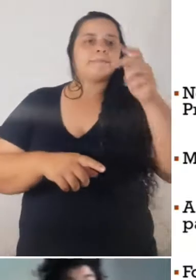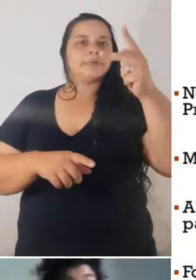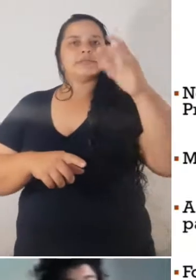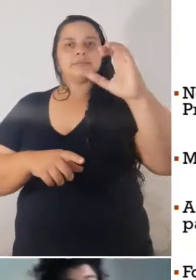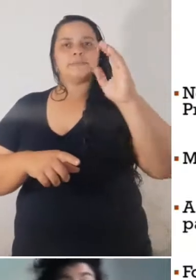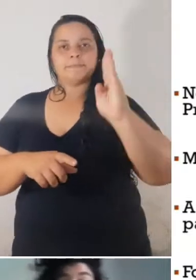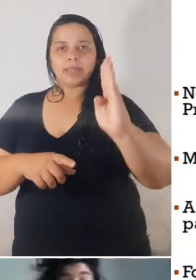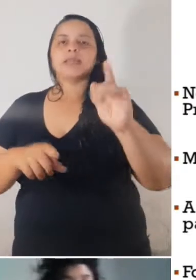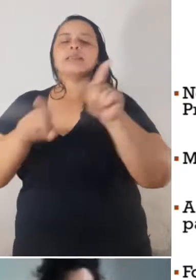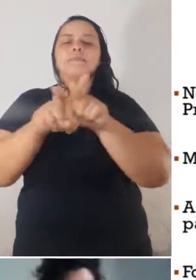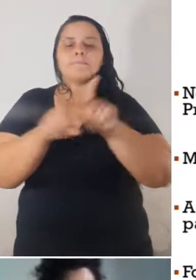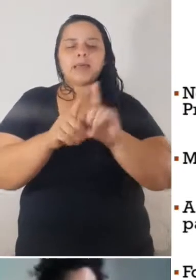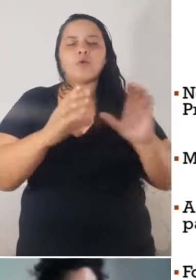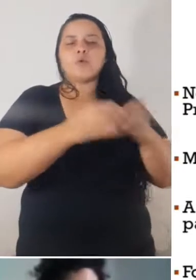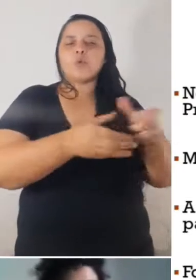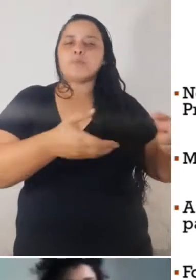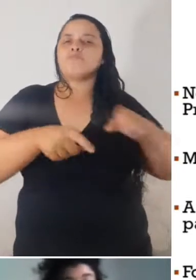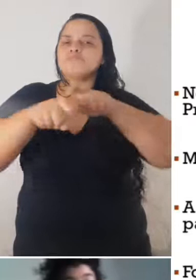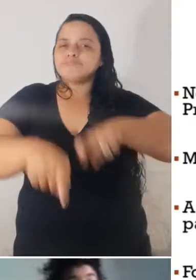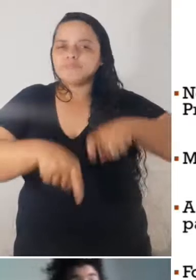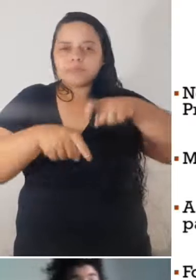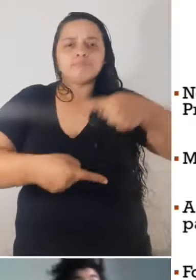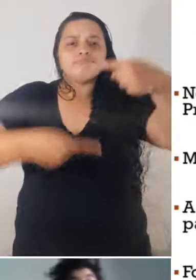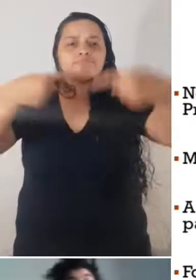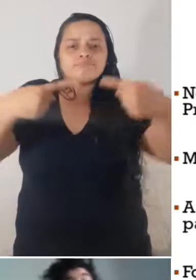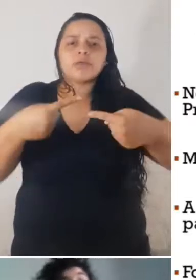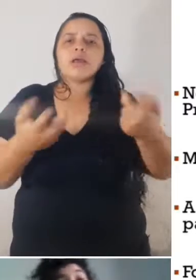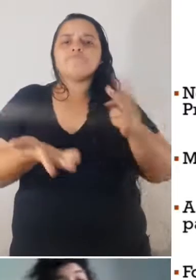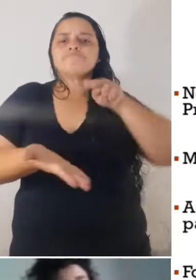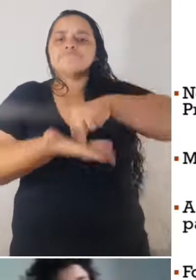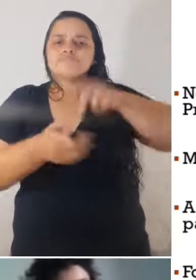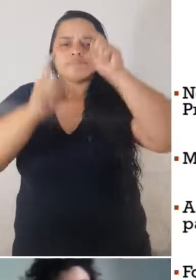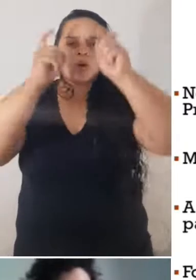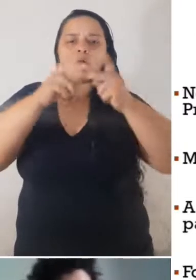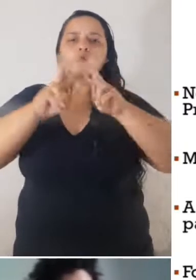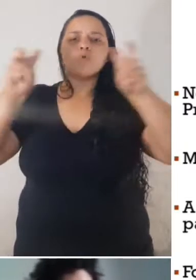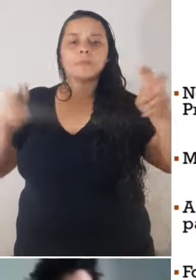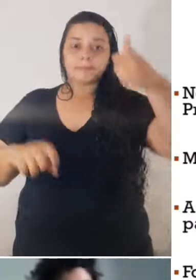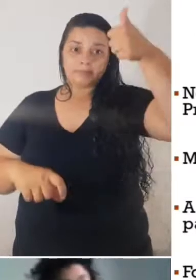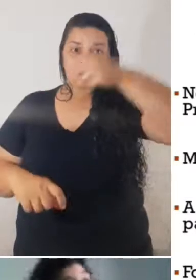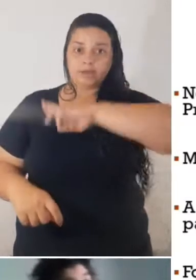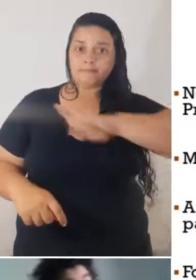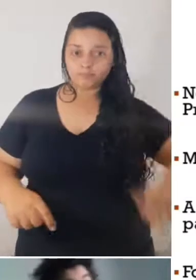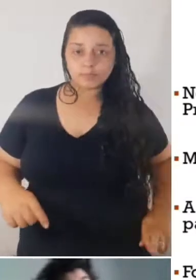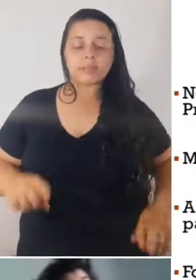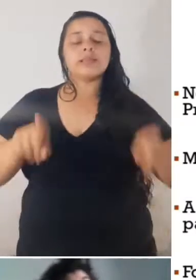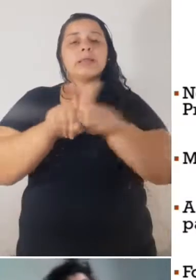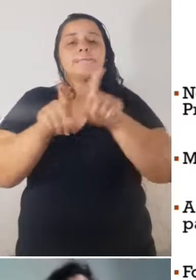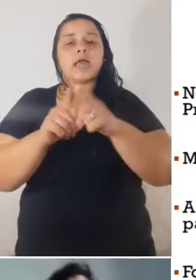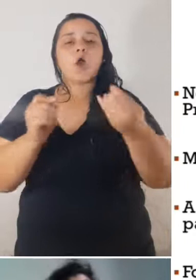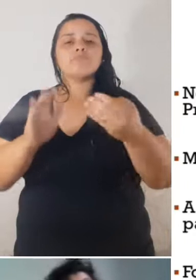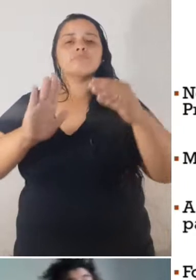próprio PCB e o Bloco Operário Camponês, trazendo debates de cunho social sobre essa Primeira República, como, por exemplo,